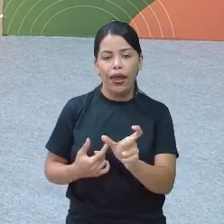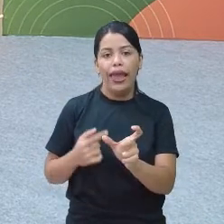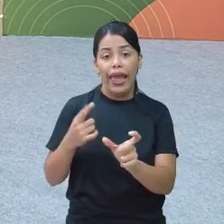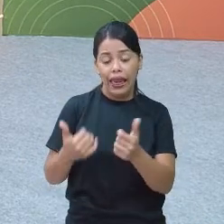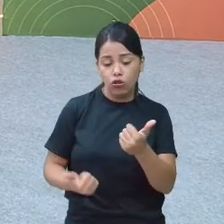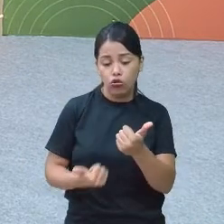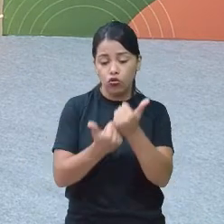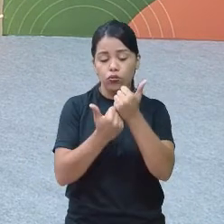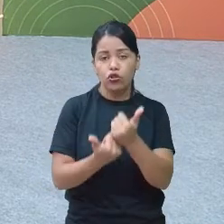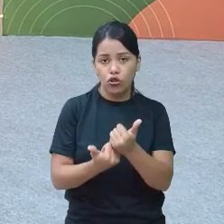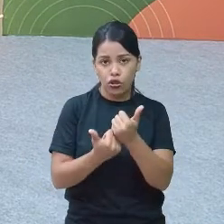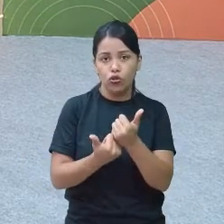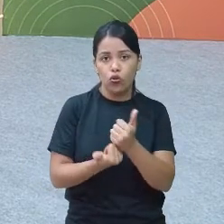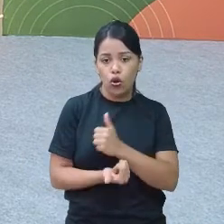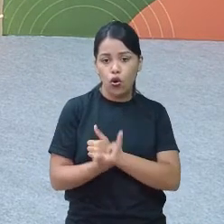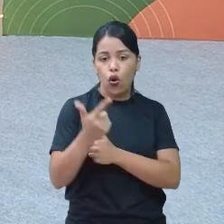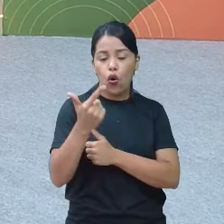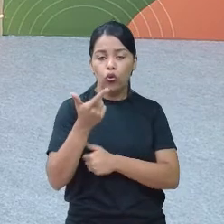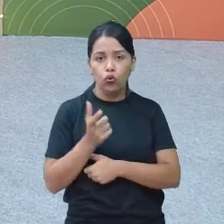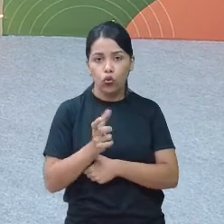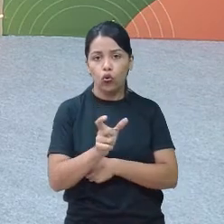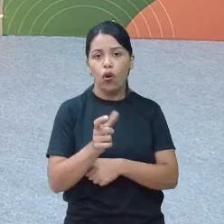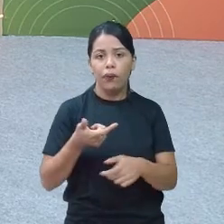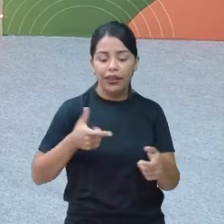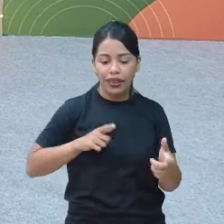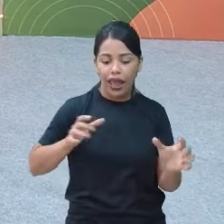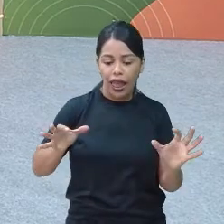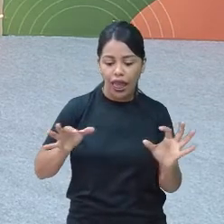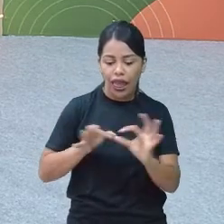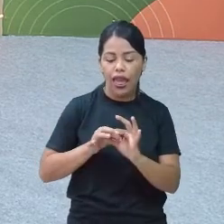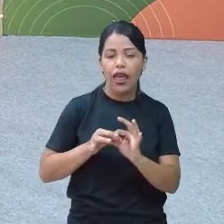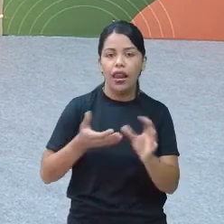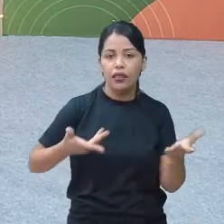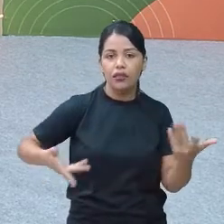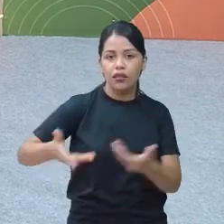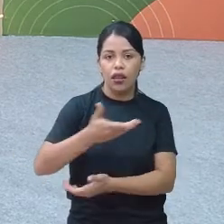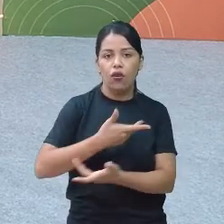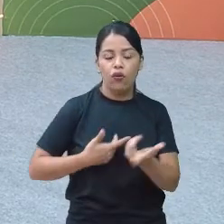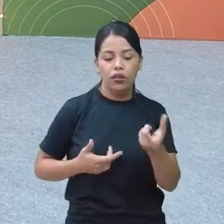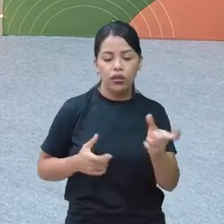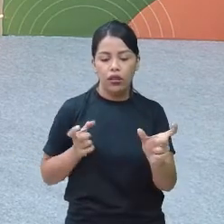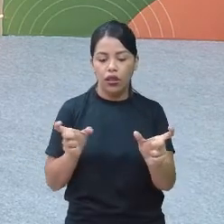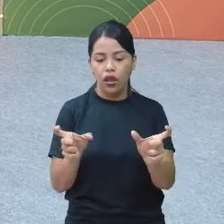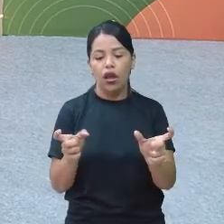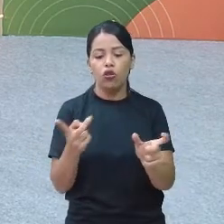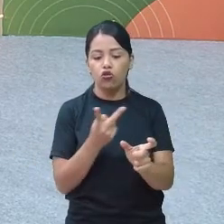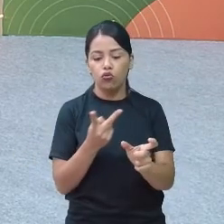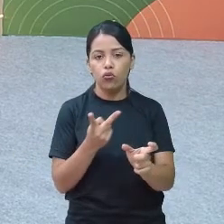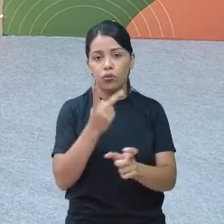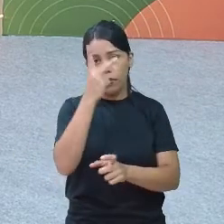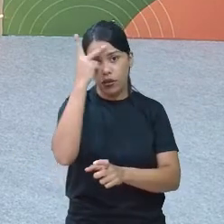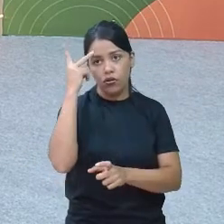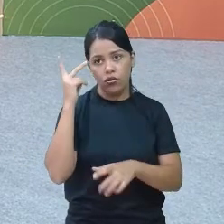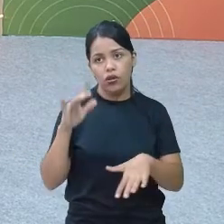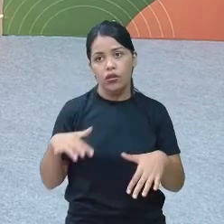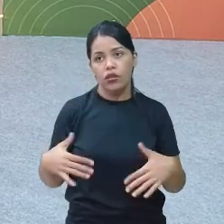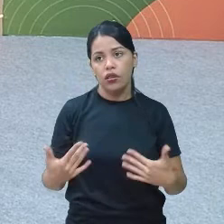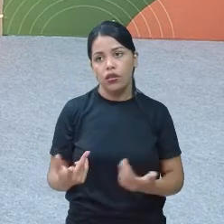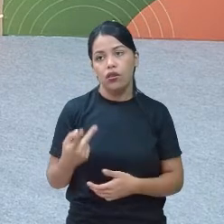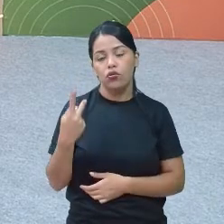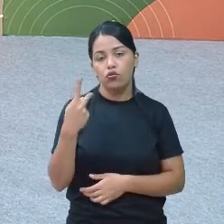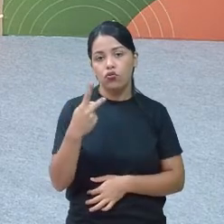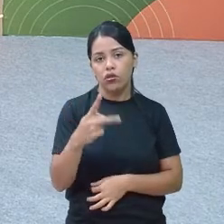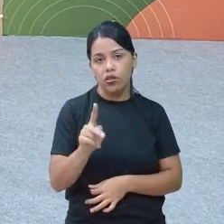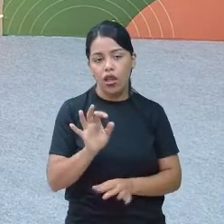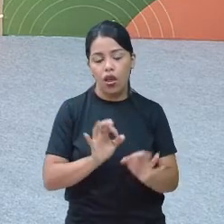anterior, estabelece uma relação entre essas duas pessoas, tá certo? E no seu plano de ensino